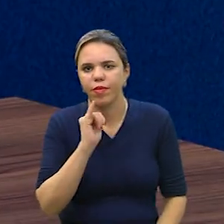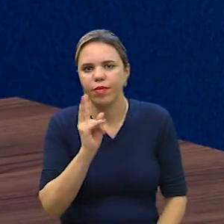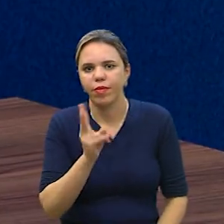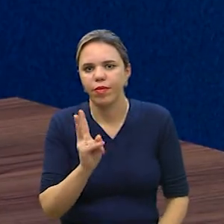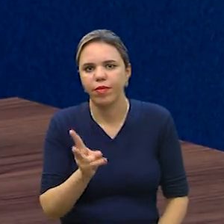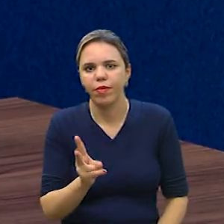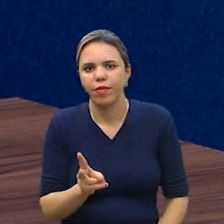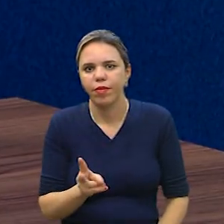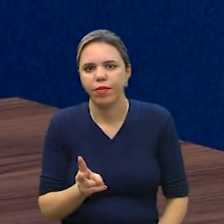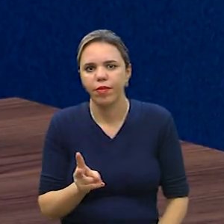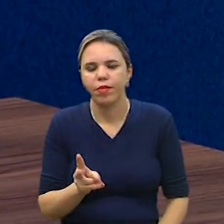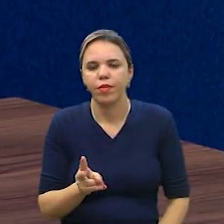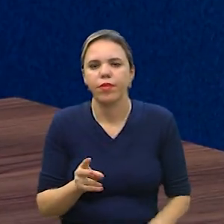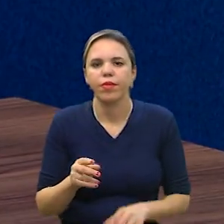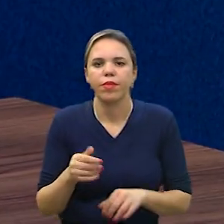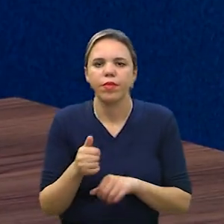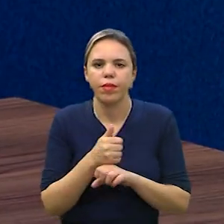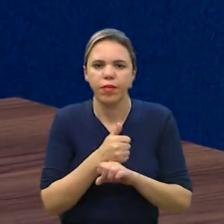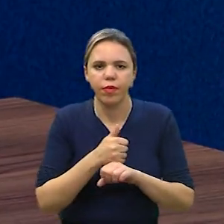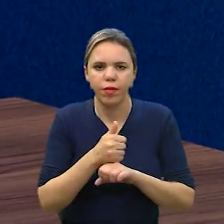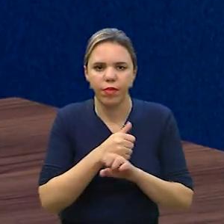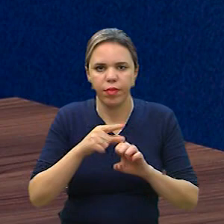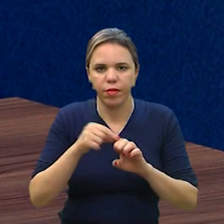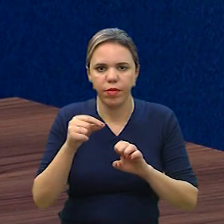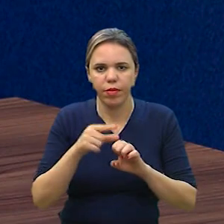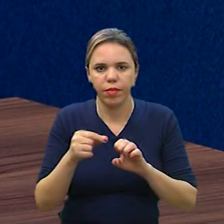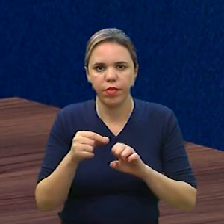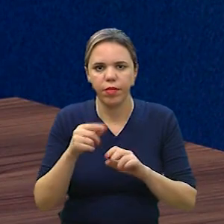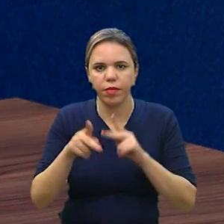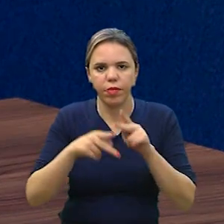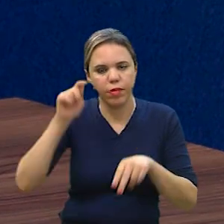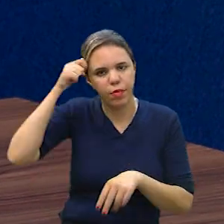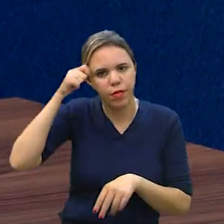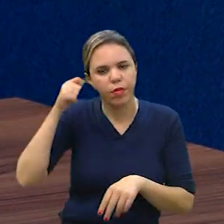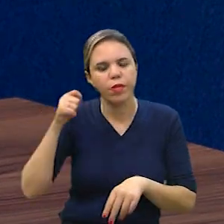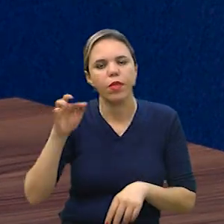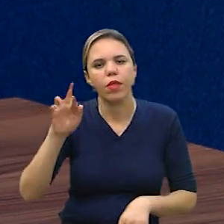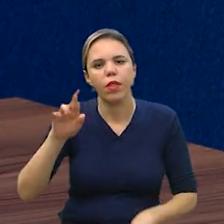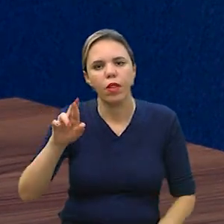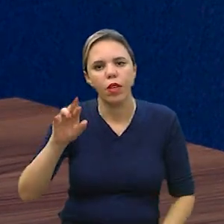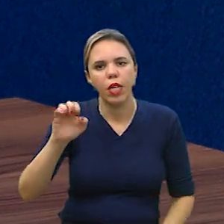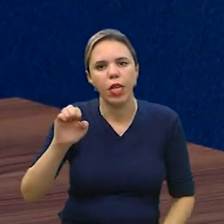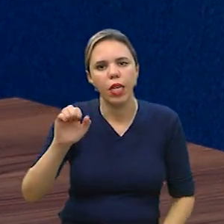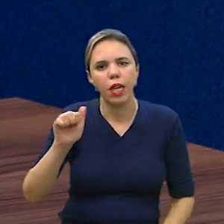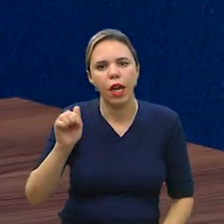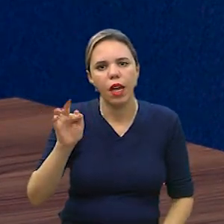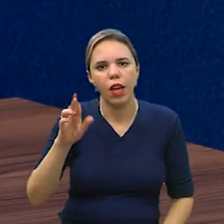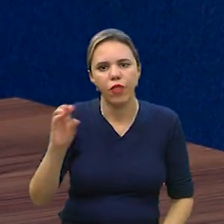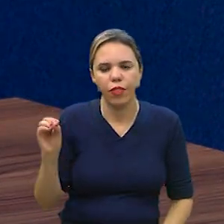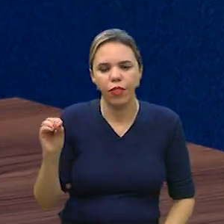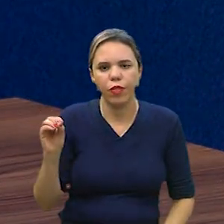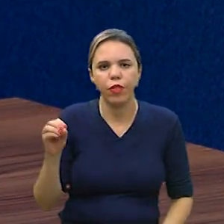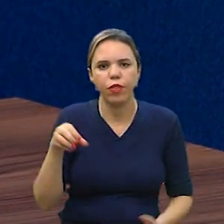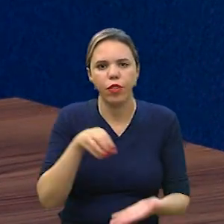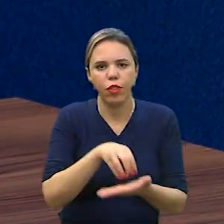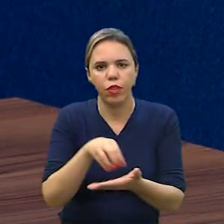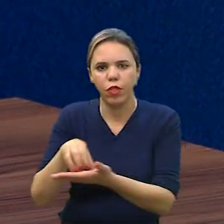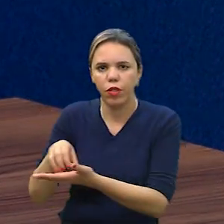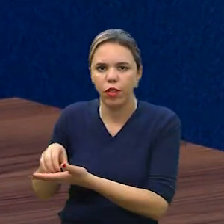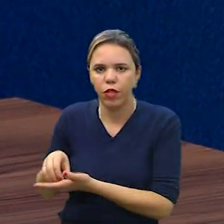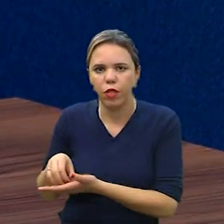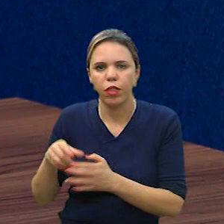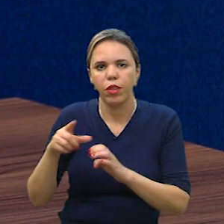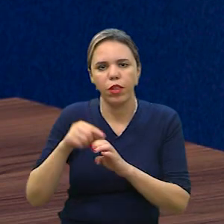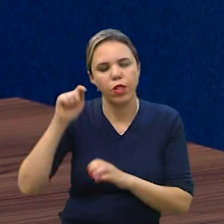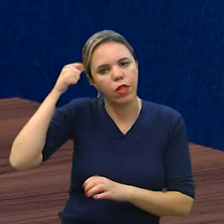gente vai continuar falando sobre afroempreendedorismo com um representante da Reafro, que é uma rede de afroempreendedores